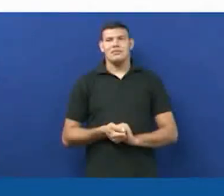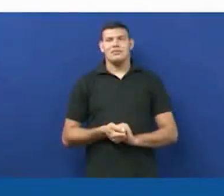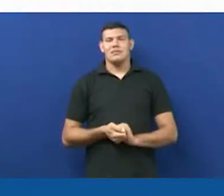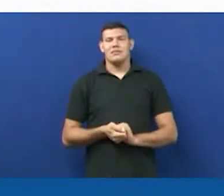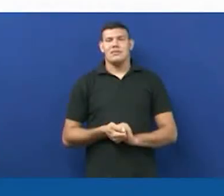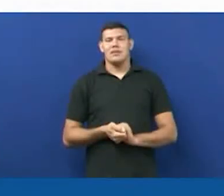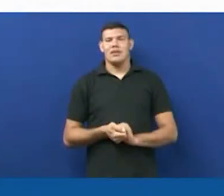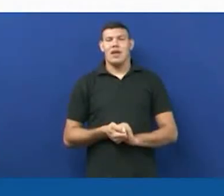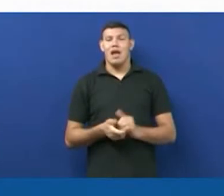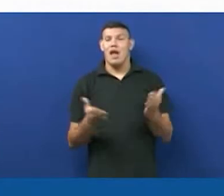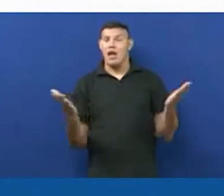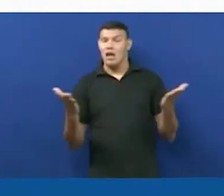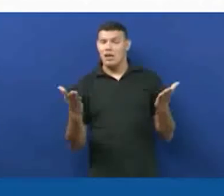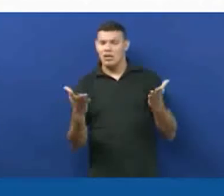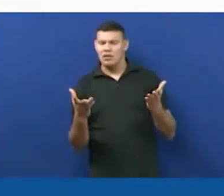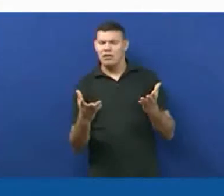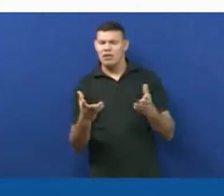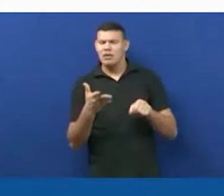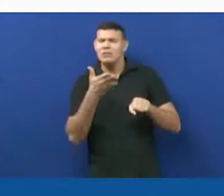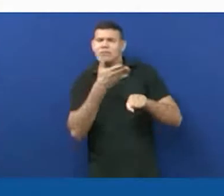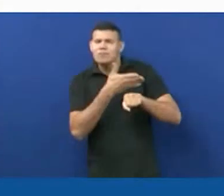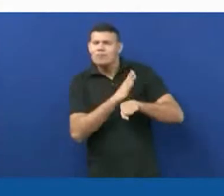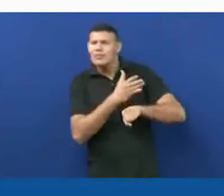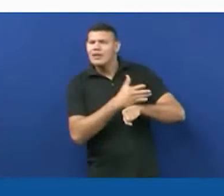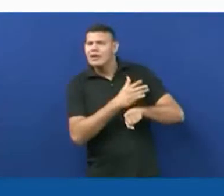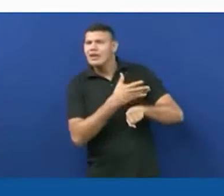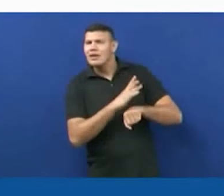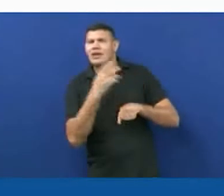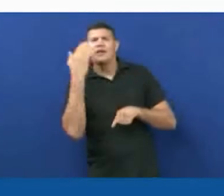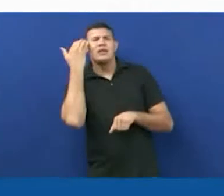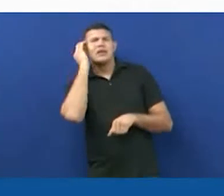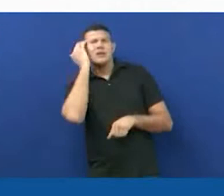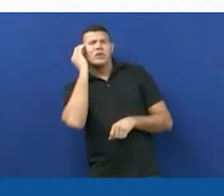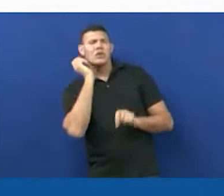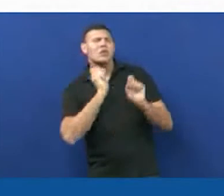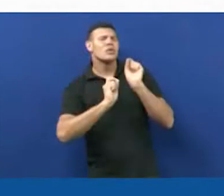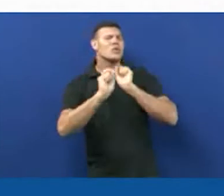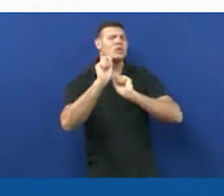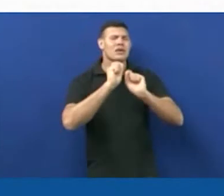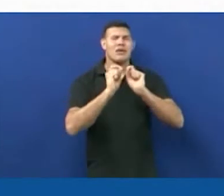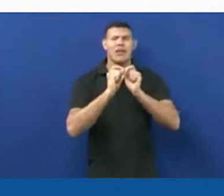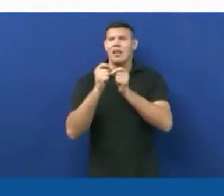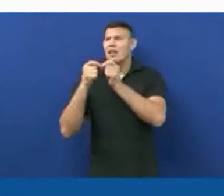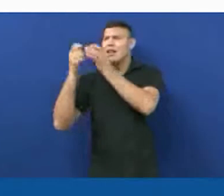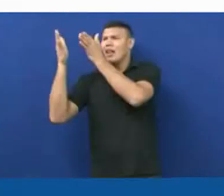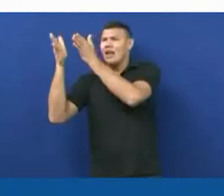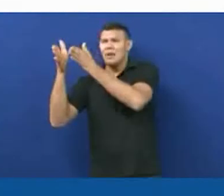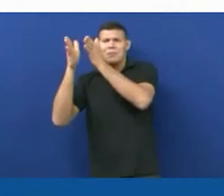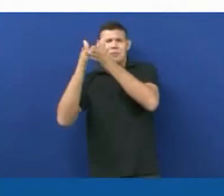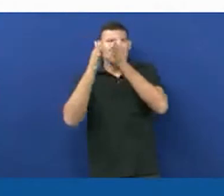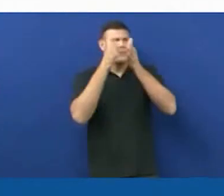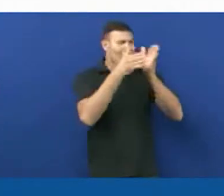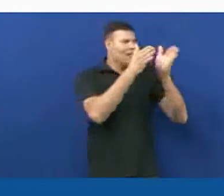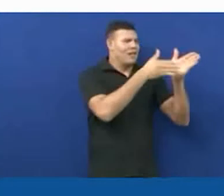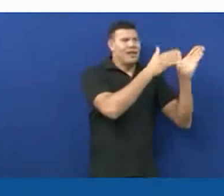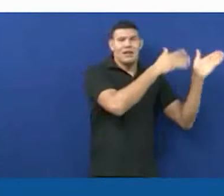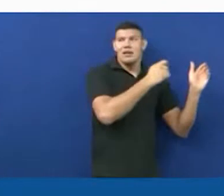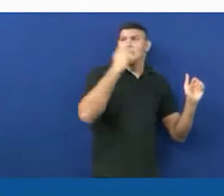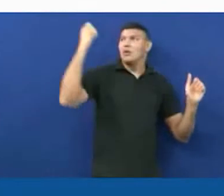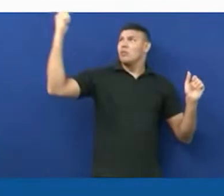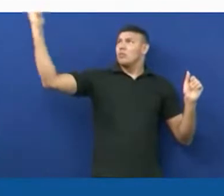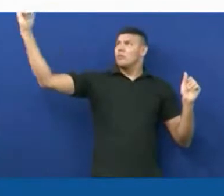Então, para a gente exercitar, vamos entender aí, afinal, qual que é a ordem correta de cada planeta em relação ao